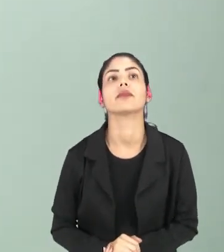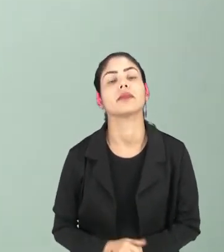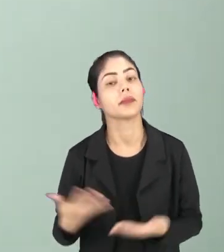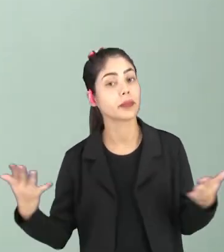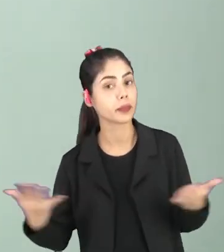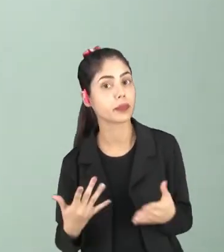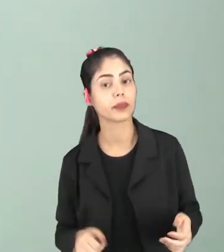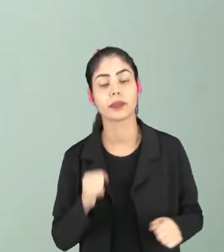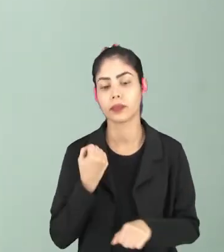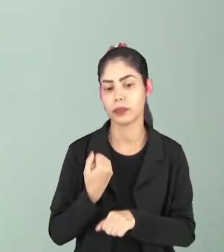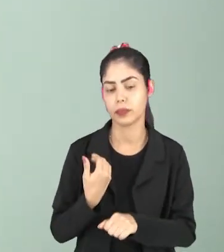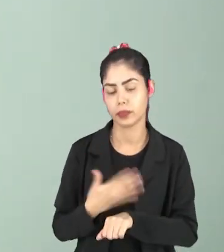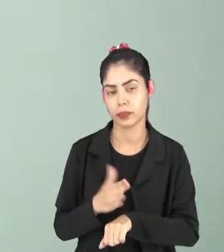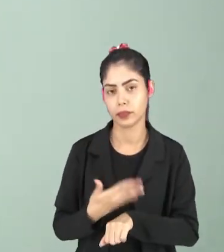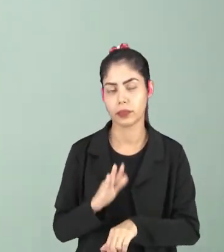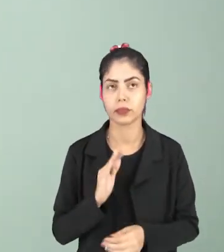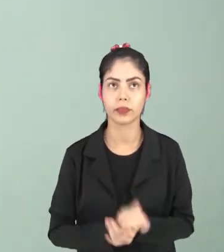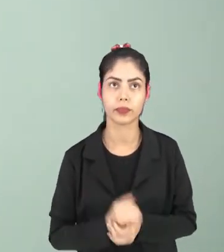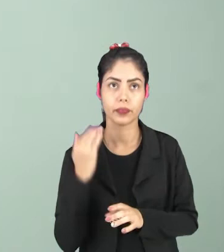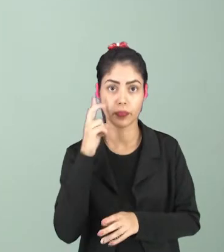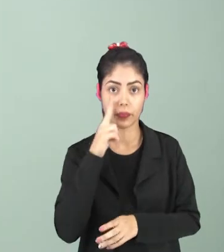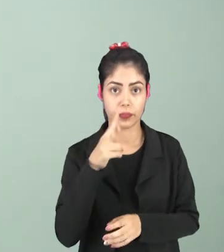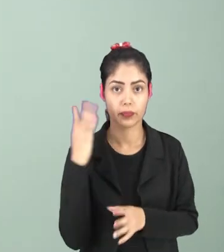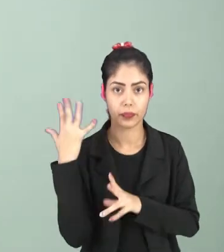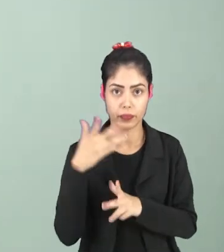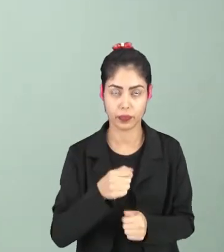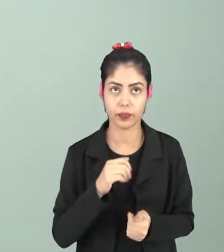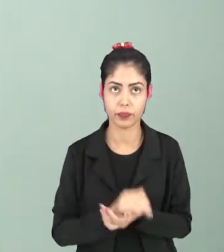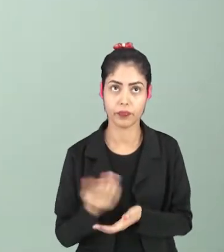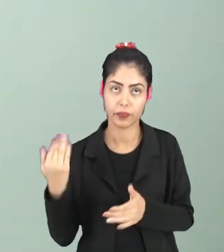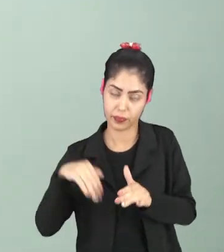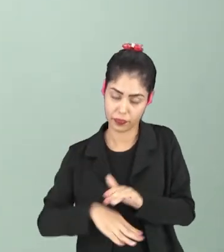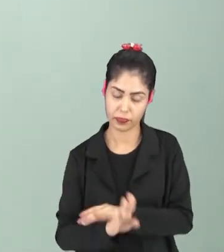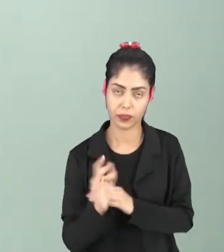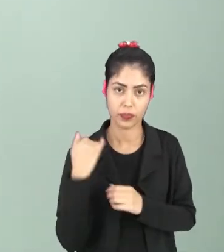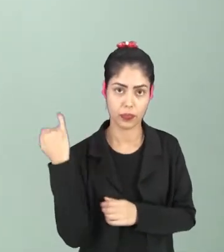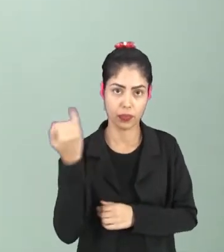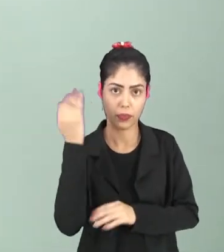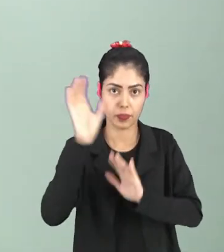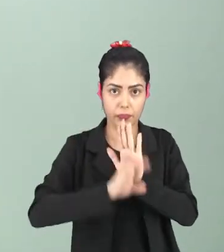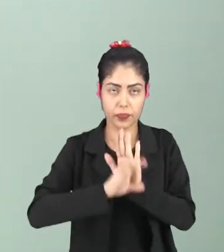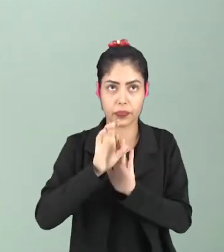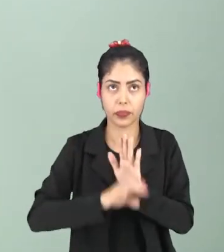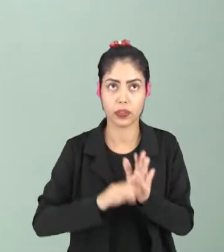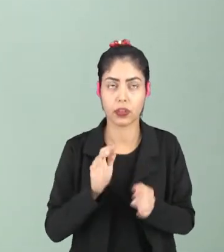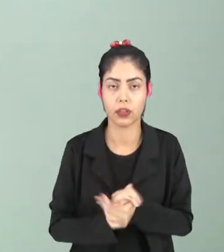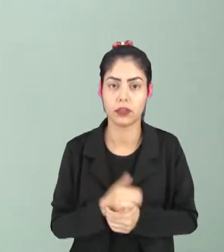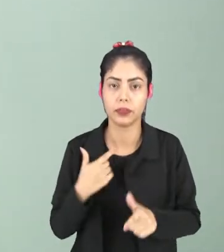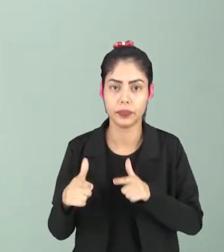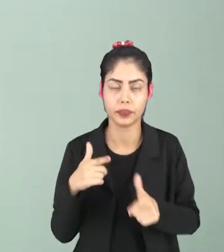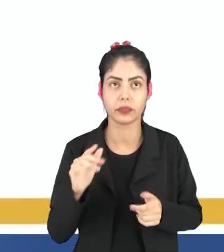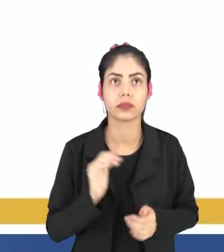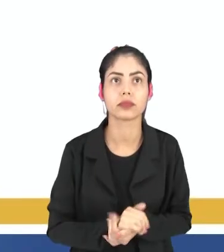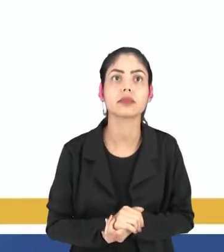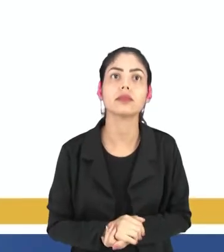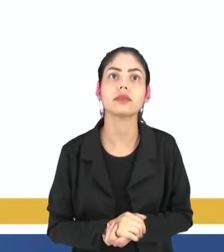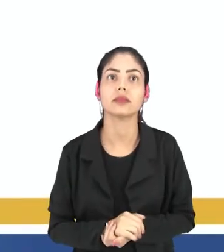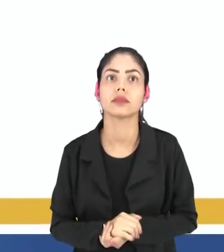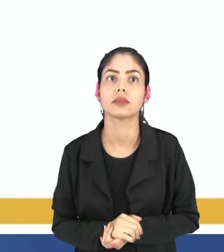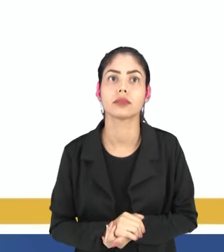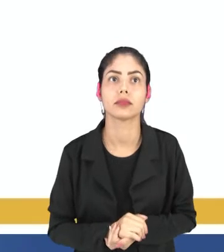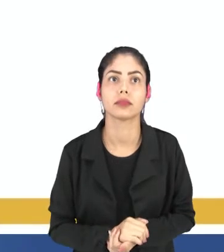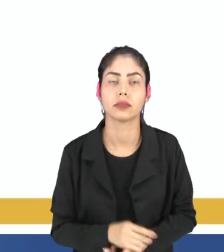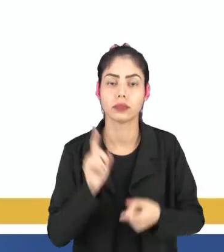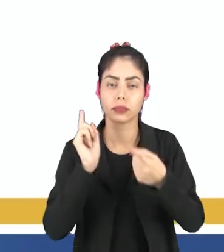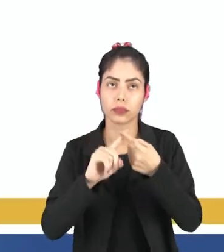Agora vamos para o nosso exercitando, tá? Para rever, né, internalizar aí os principais conceitos que nós trabalhamos, tá? Eu tenho ali a